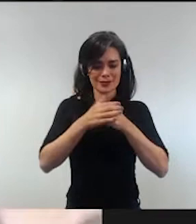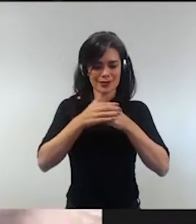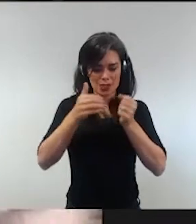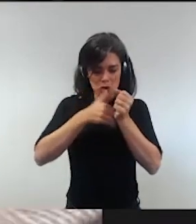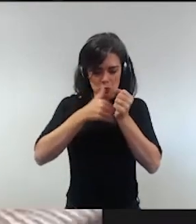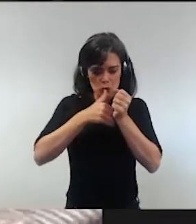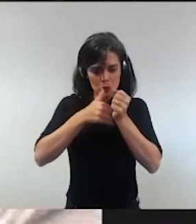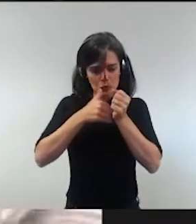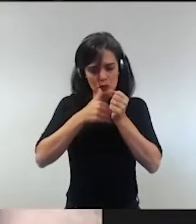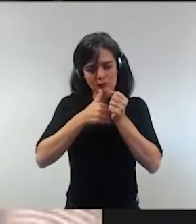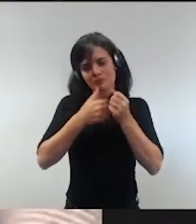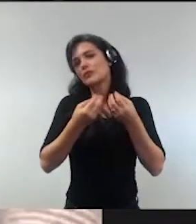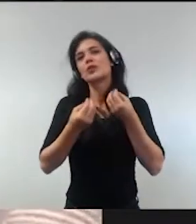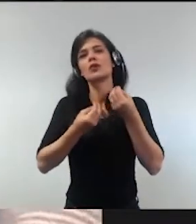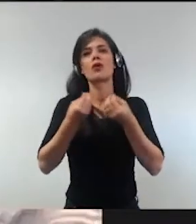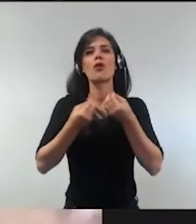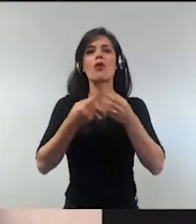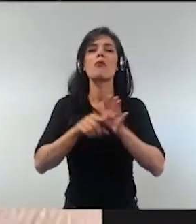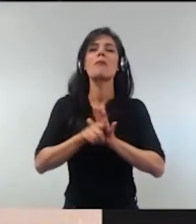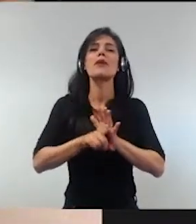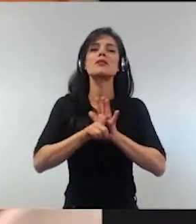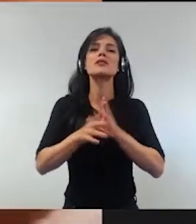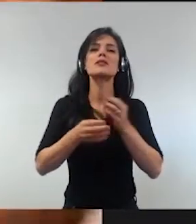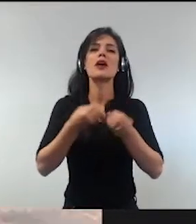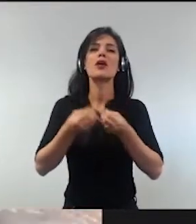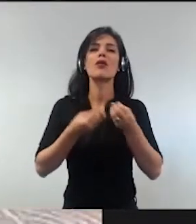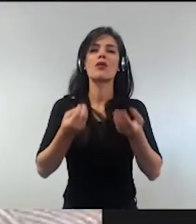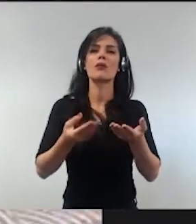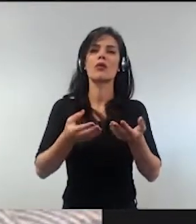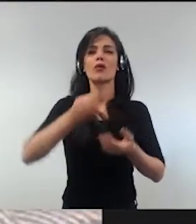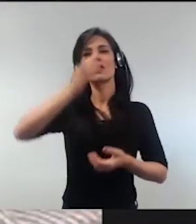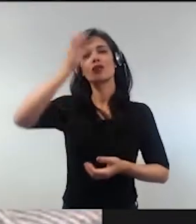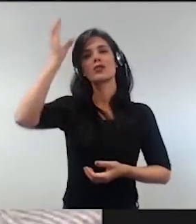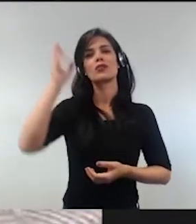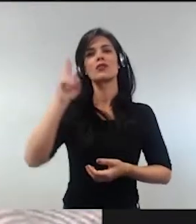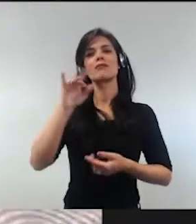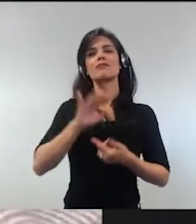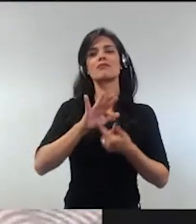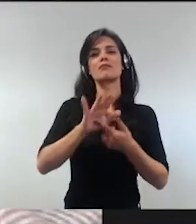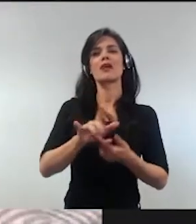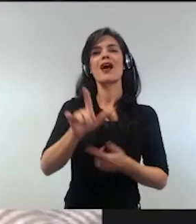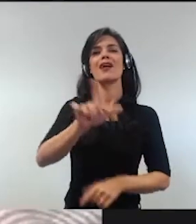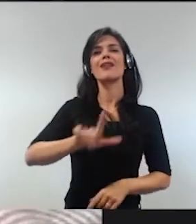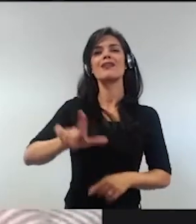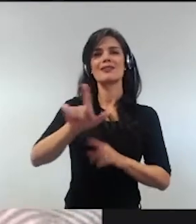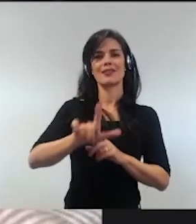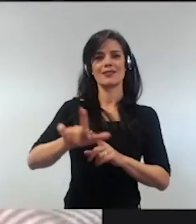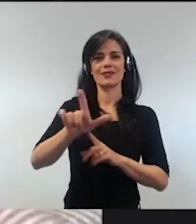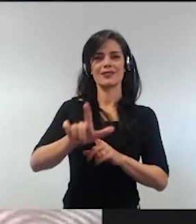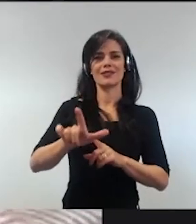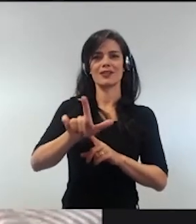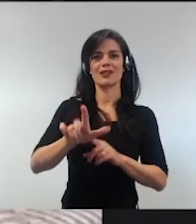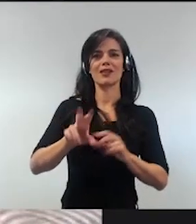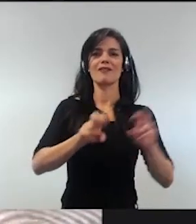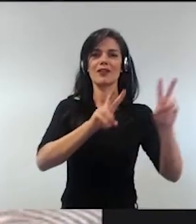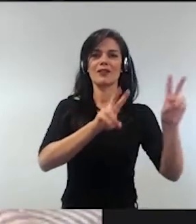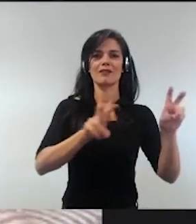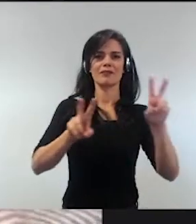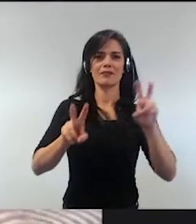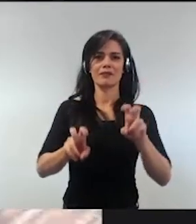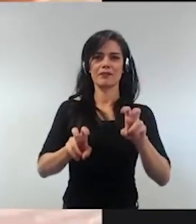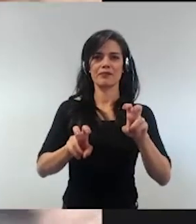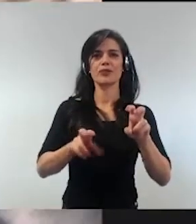adiante a respeito do fenômeno literário. Começa citando um teórico da